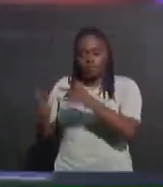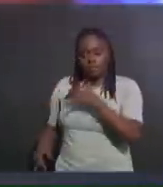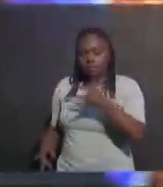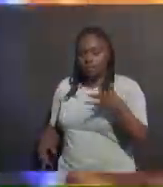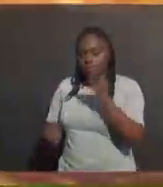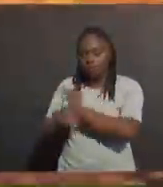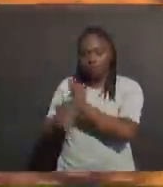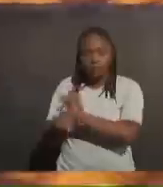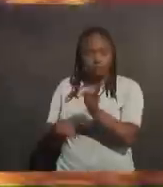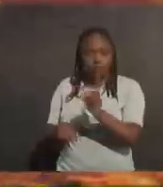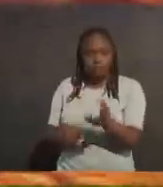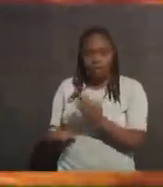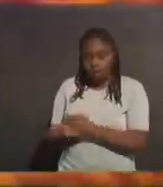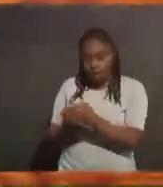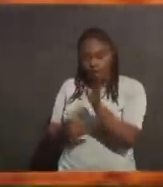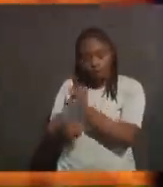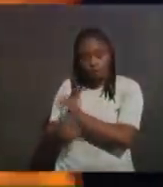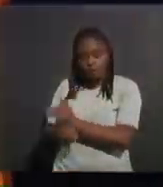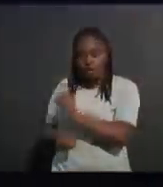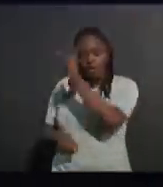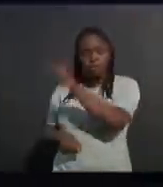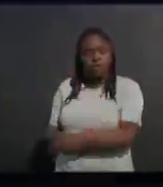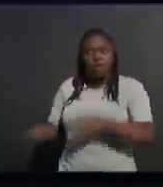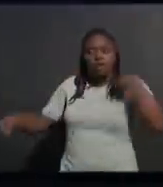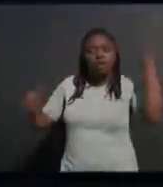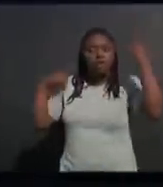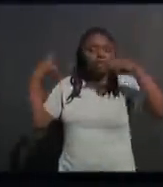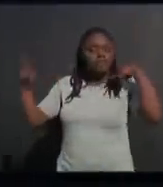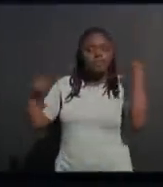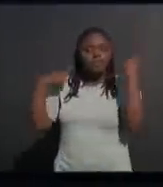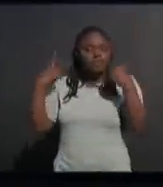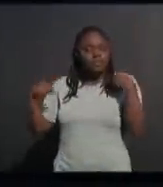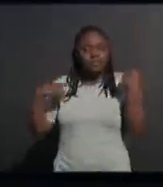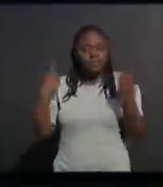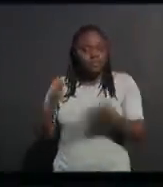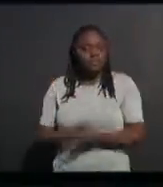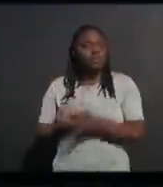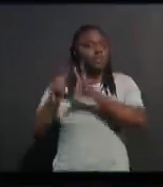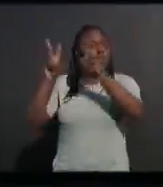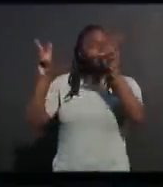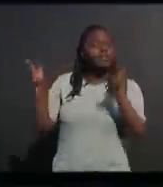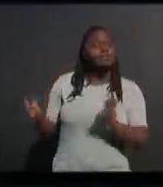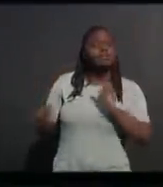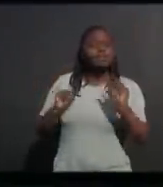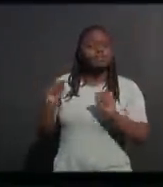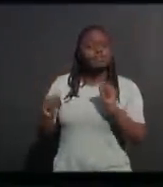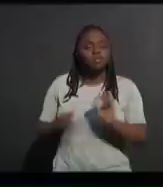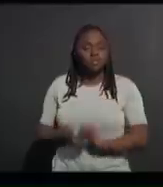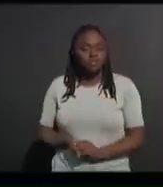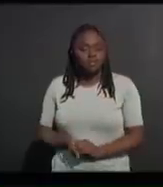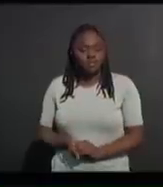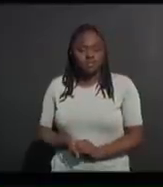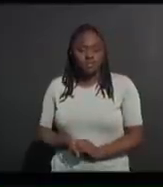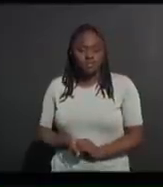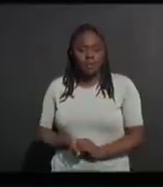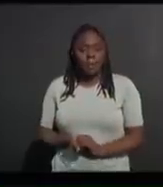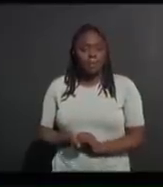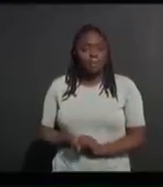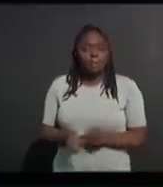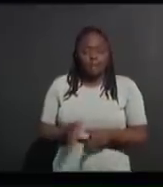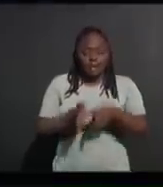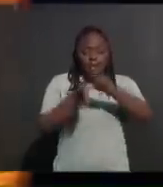Quando ela começa a cuidar, ela fica tão doida. Tão doida. O assunto dela é whey. É